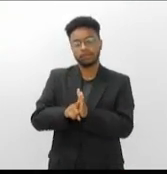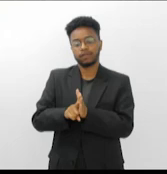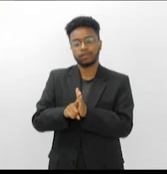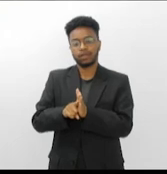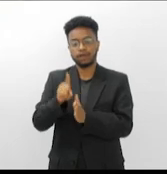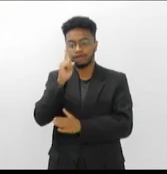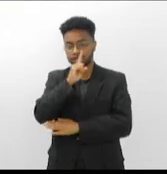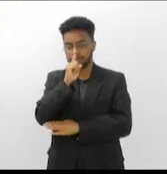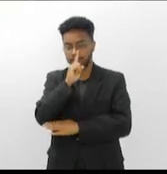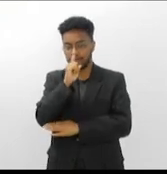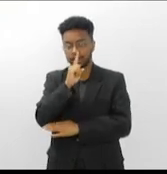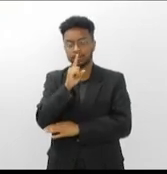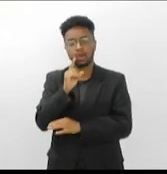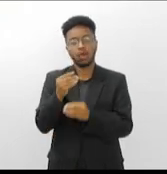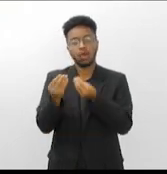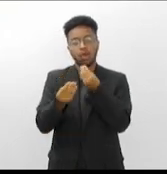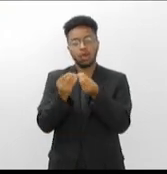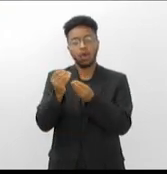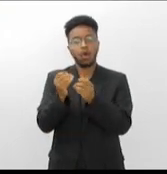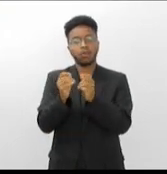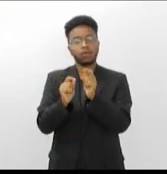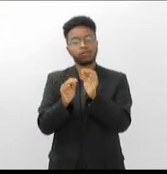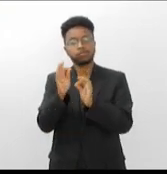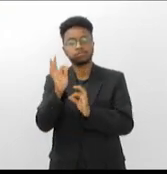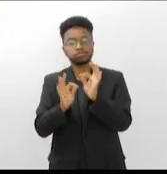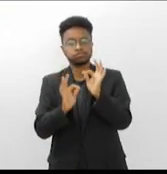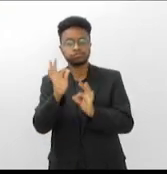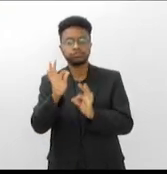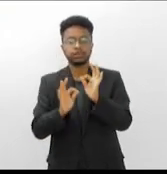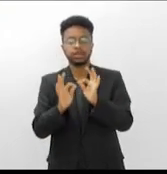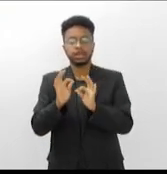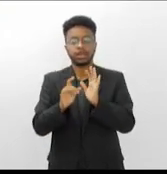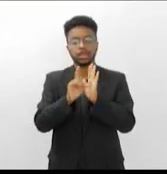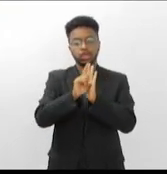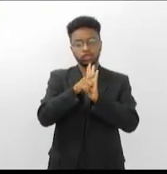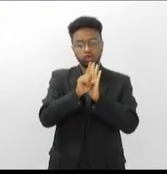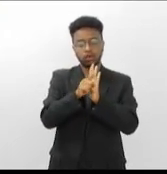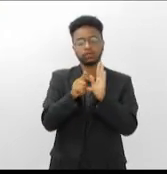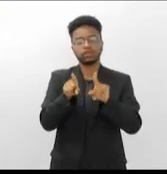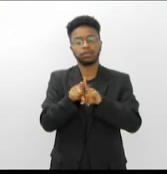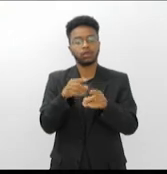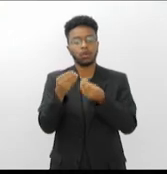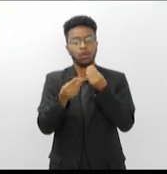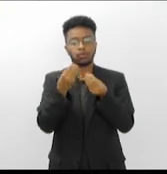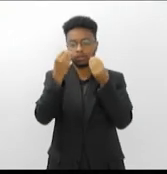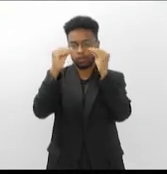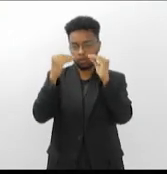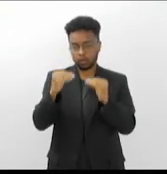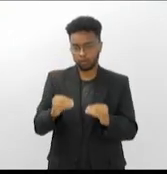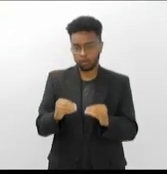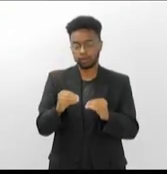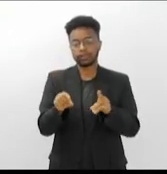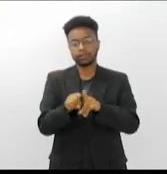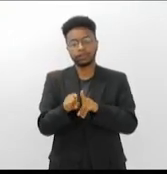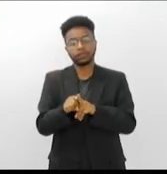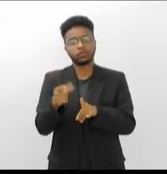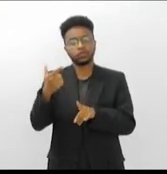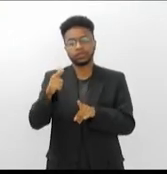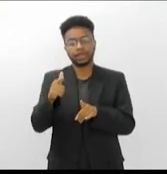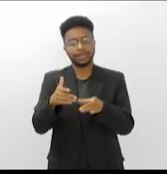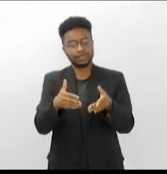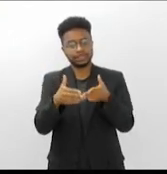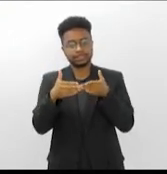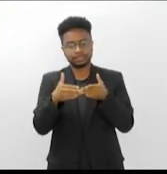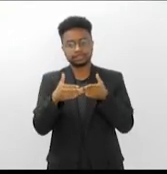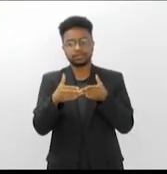irregularidades nas medições por hidrômetros, instalações de hidrômetros, falta de licença para executar